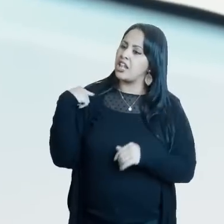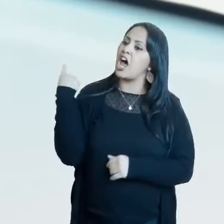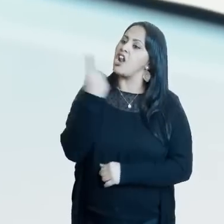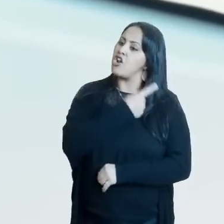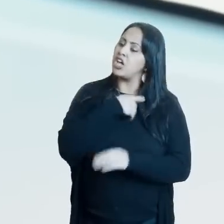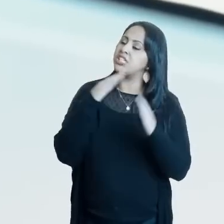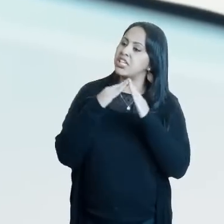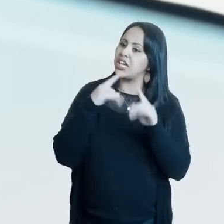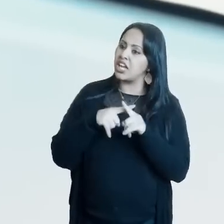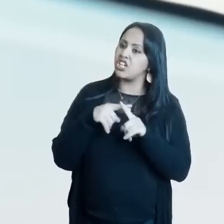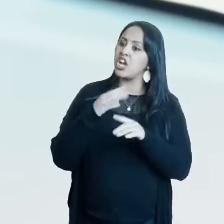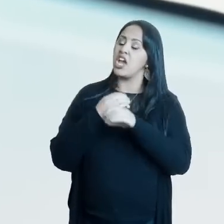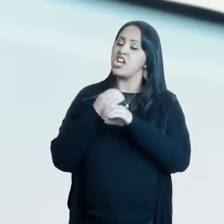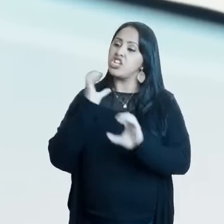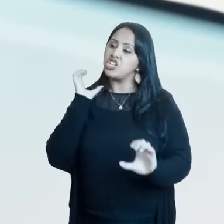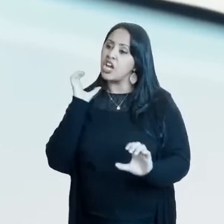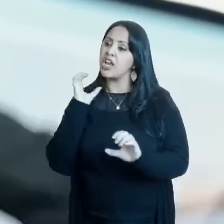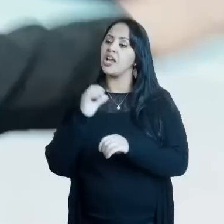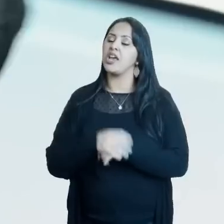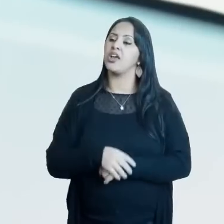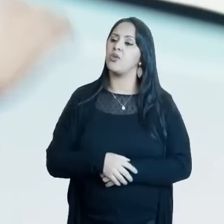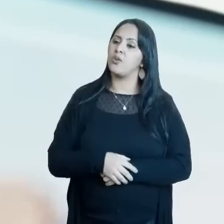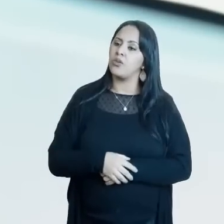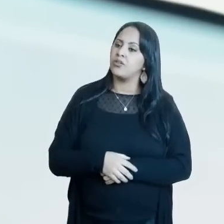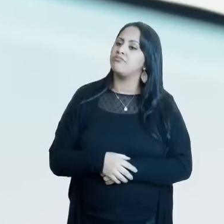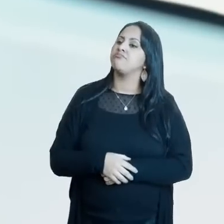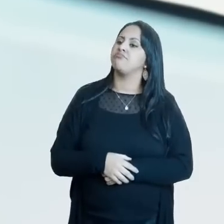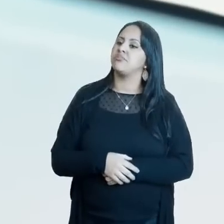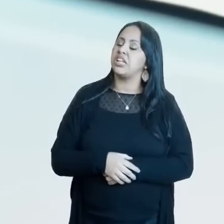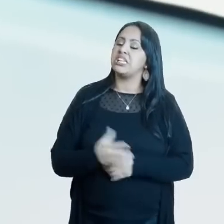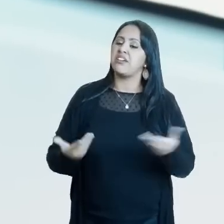igreja. Ele estava servindo lá, montando o pau.